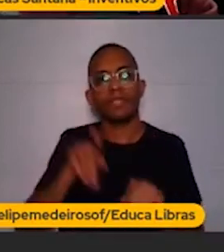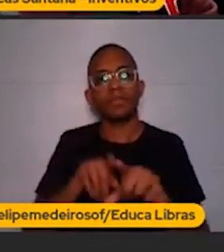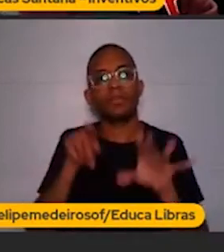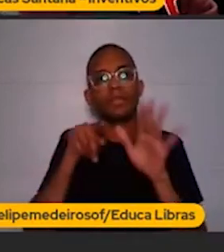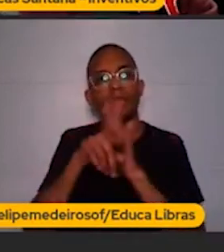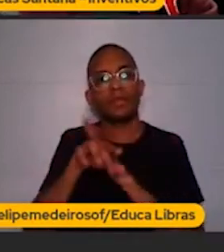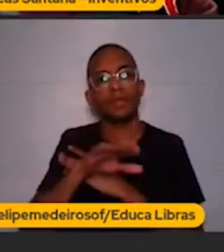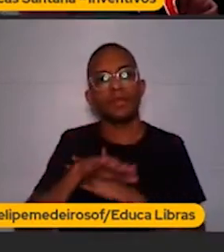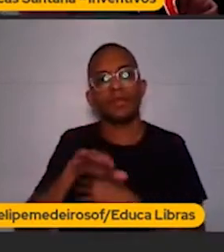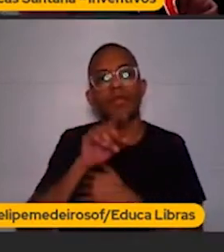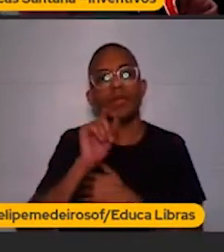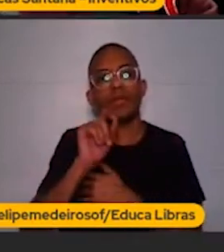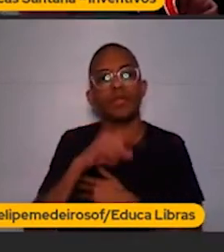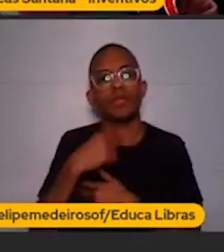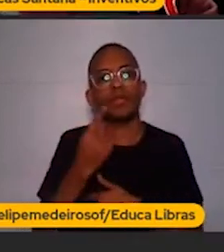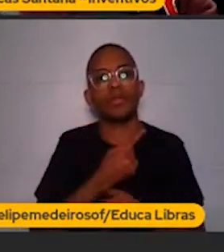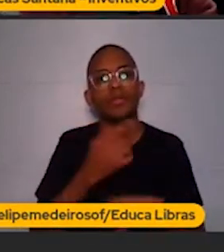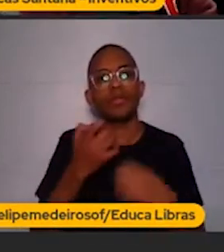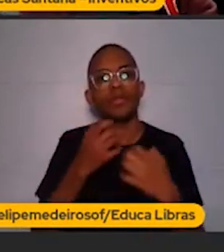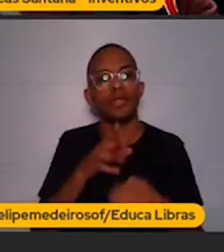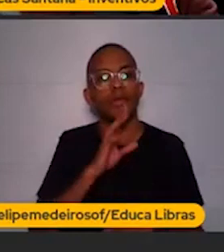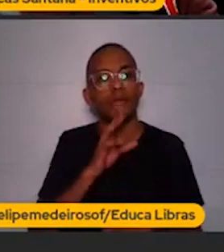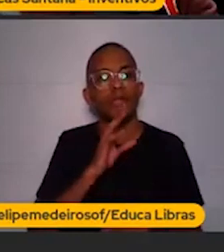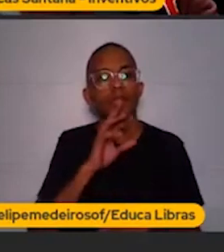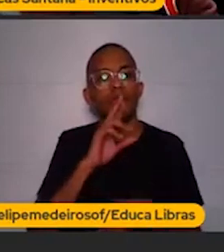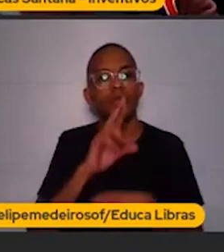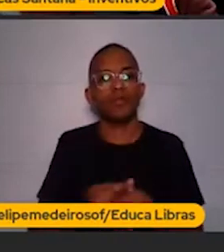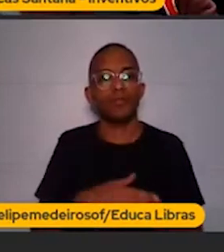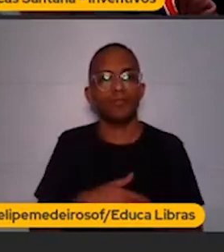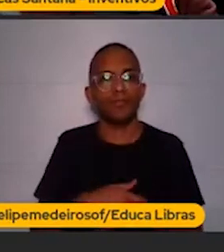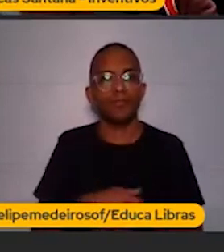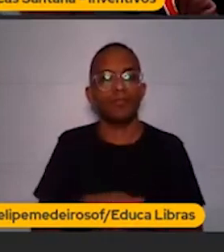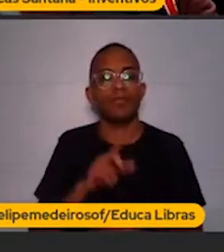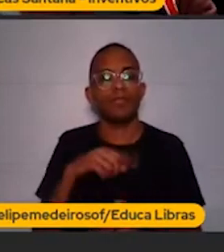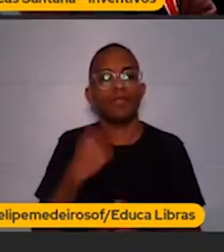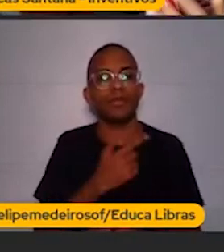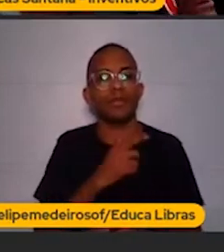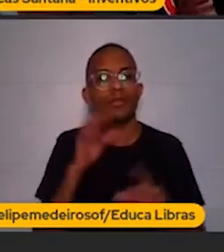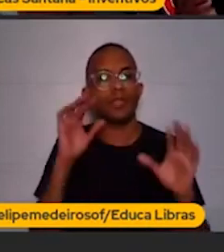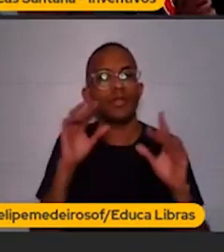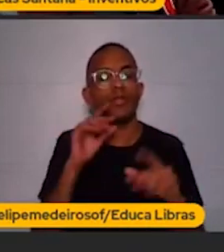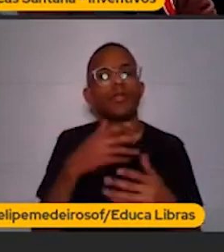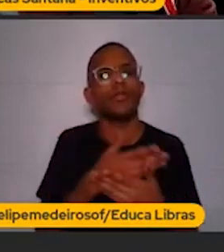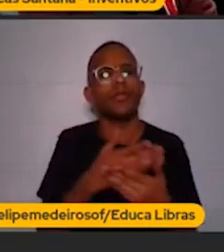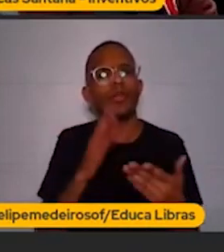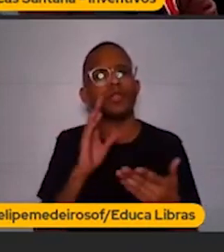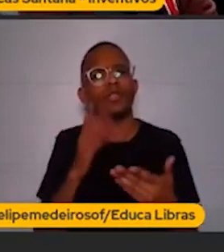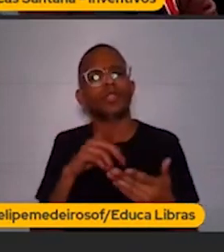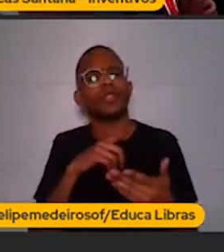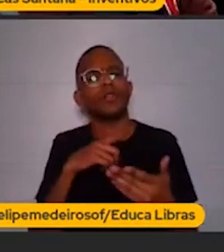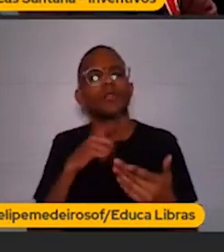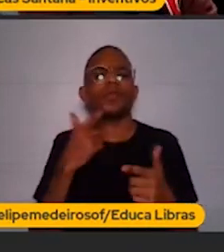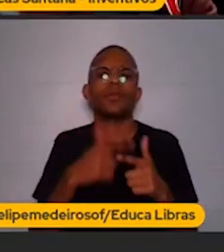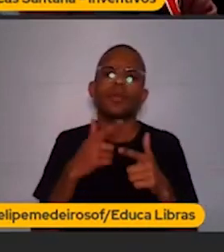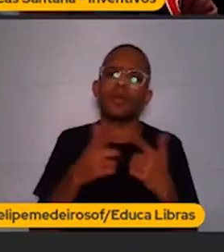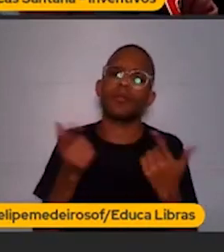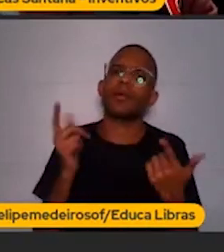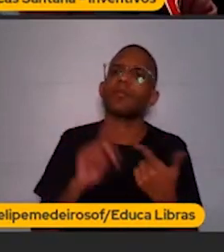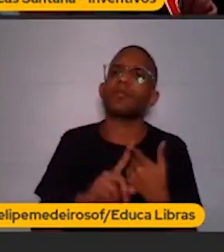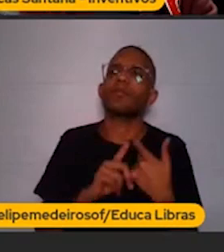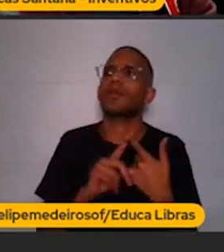perguntando aquilo que a gente quer ouvir como resposta. Então, a gente acaba perguntando, você já teve tal problema?